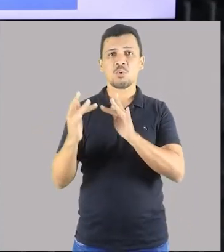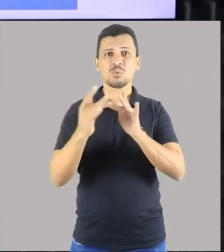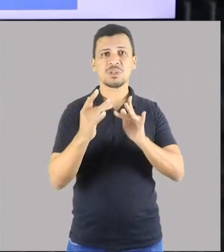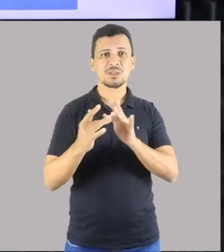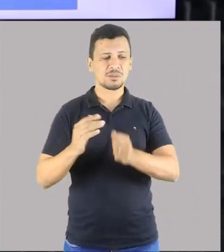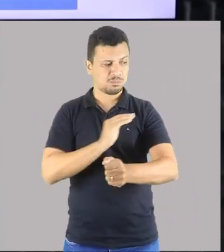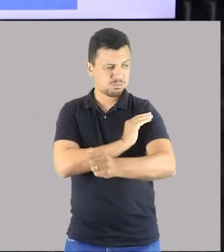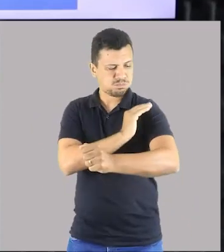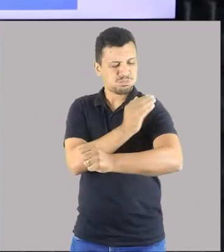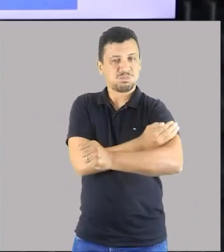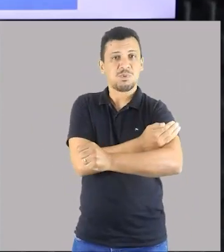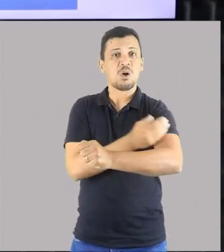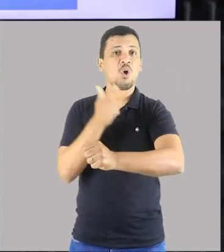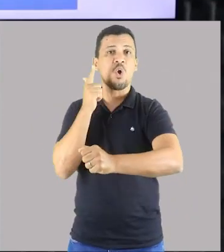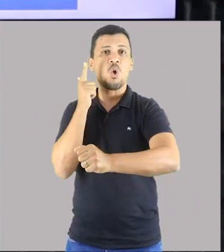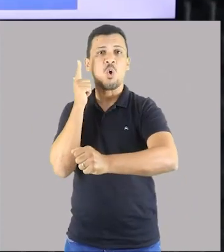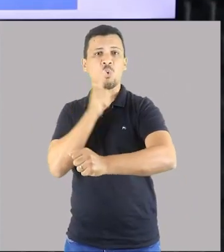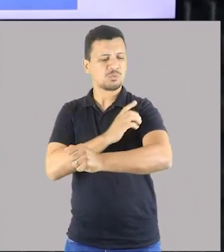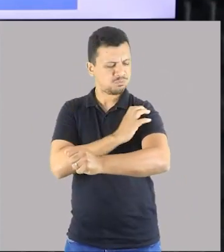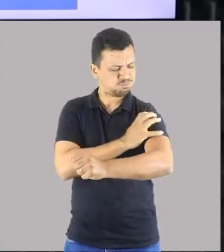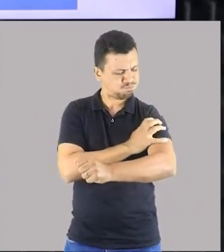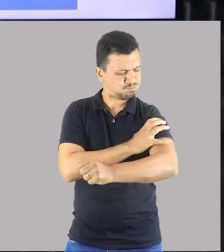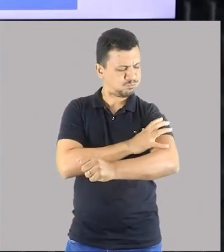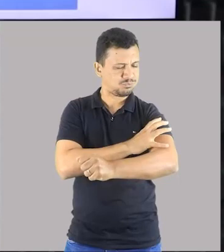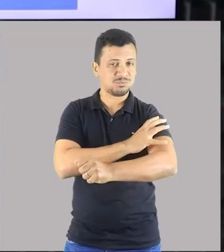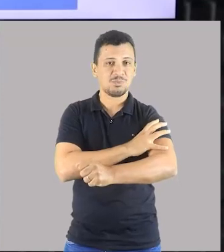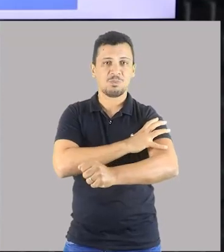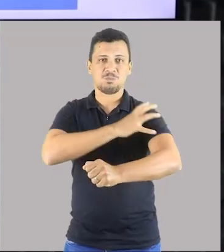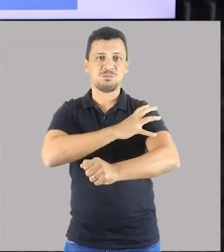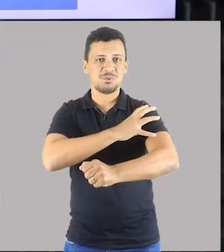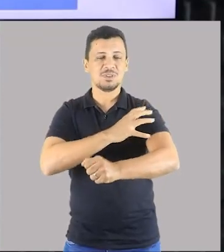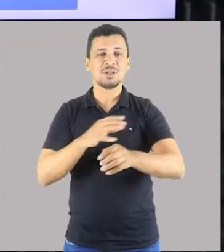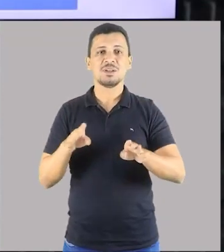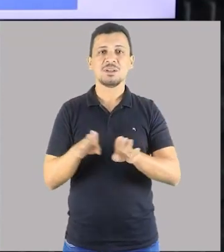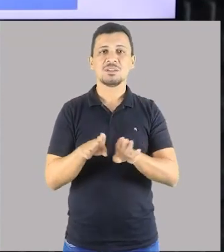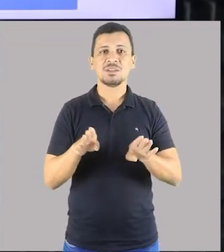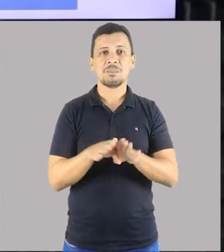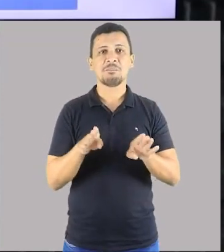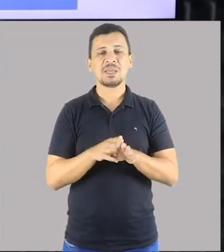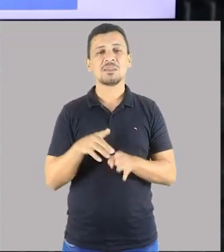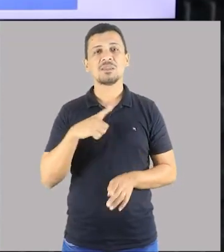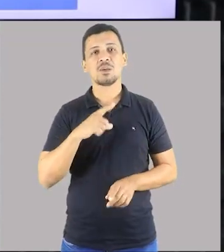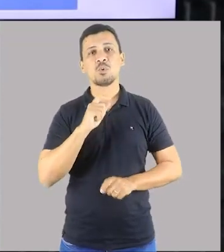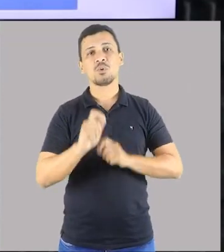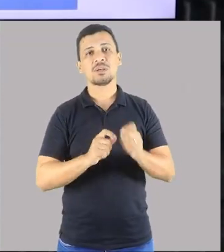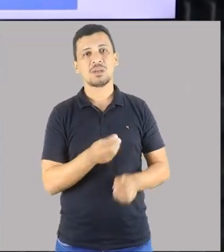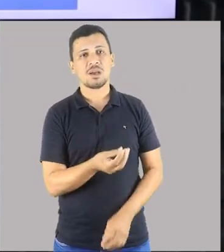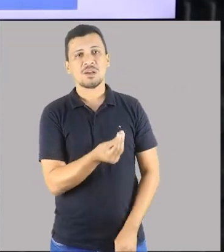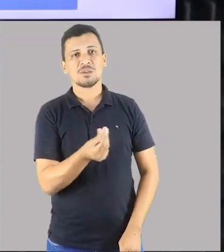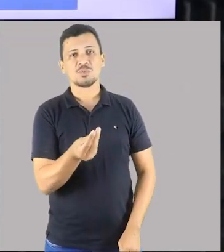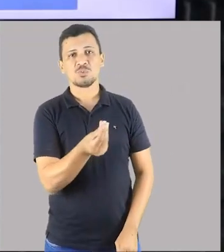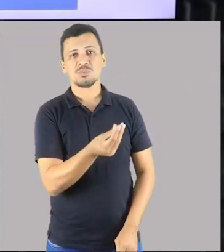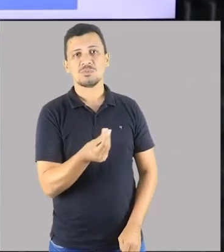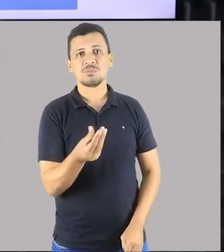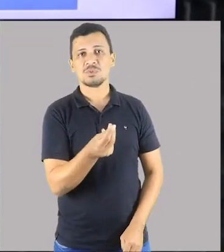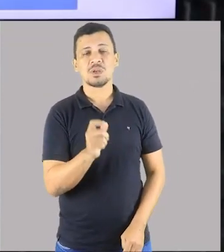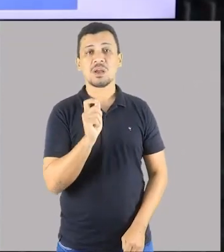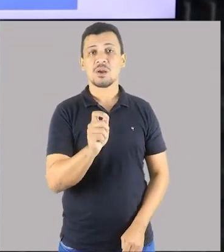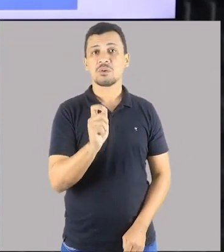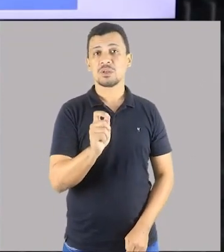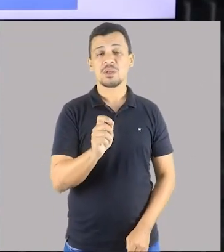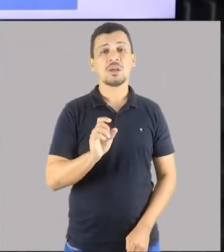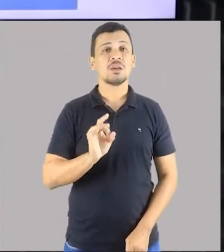que ocorra a contração muscular. Os outros macronutrientes, eles servem apenas para